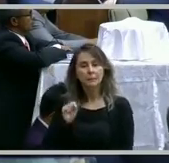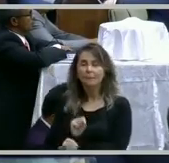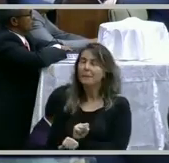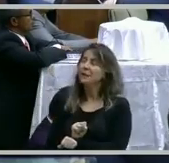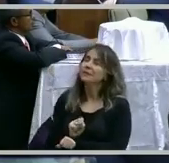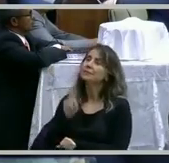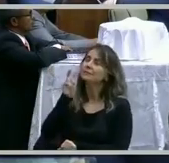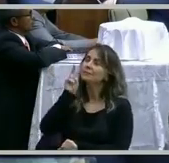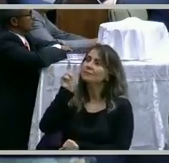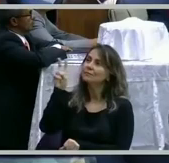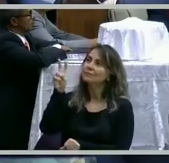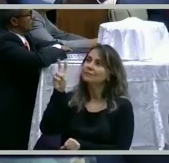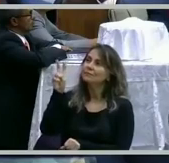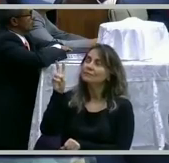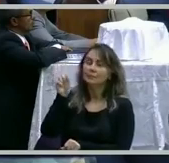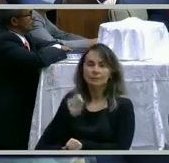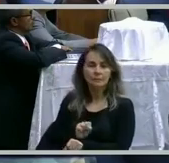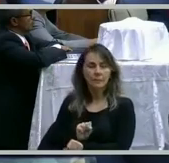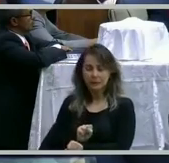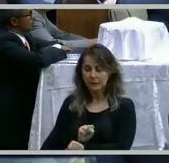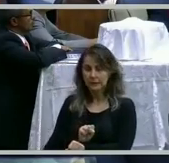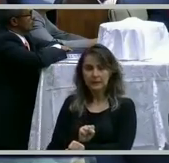parado, neutralizado,